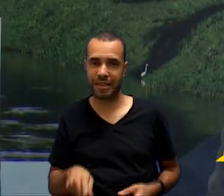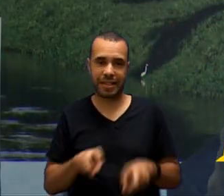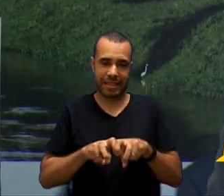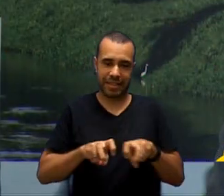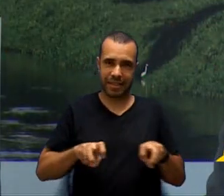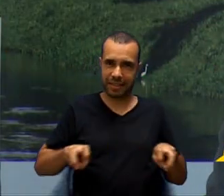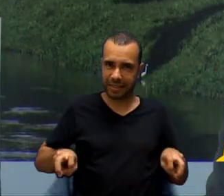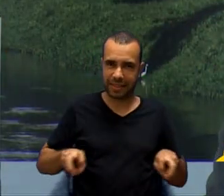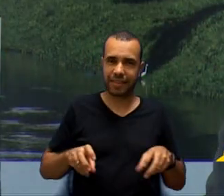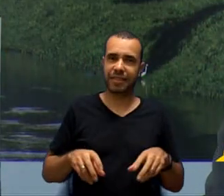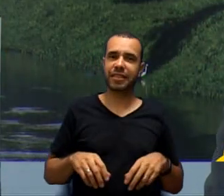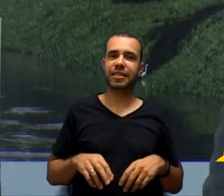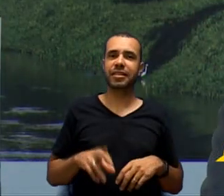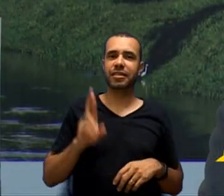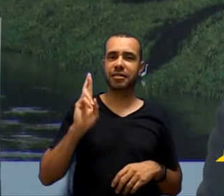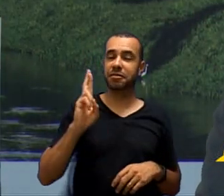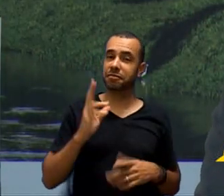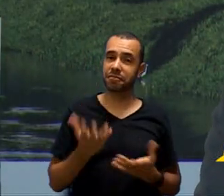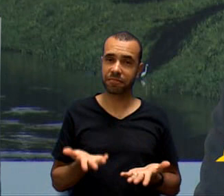diretora,